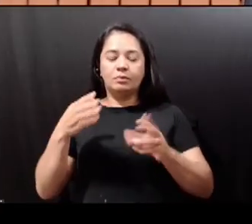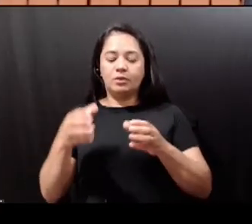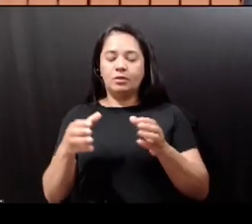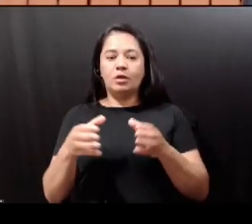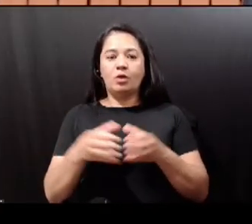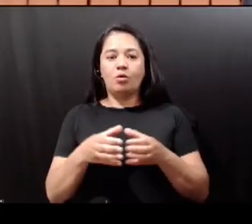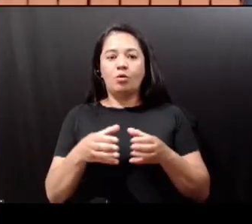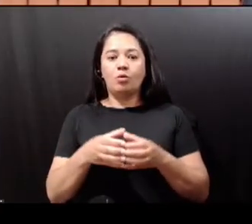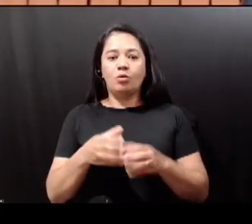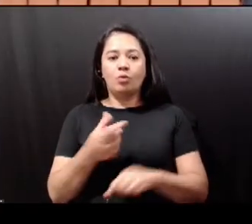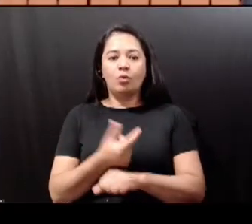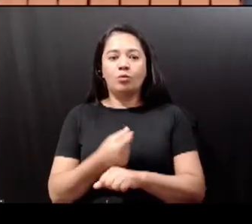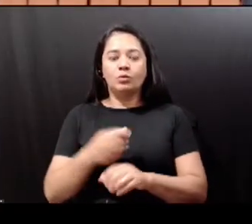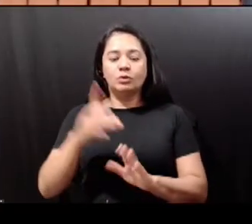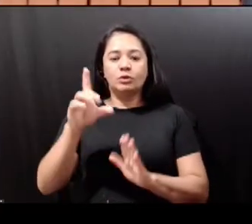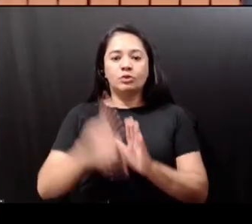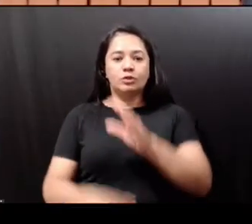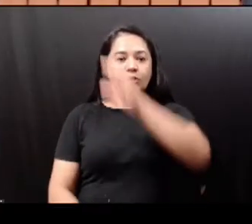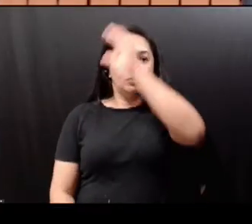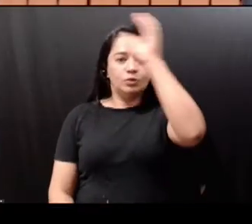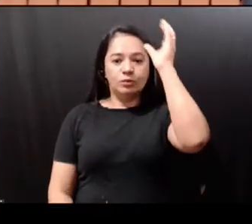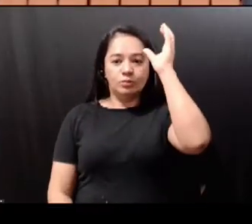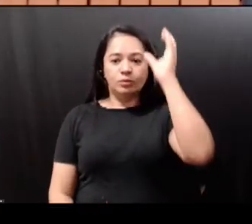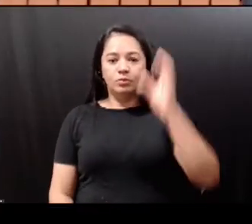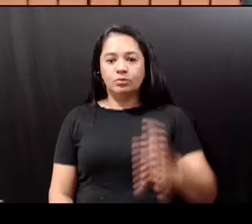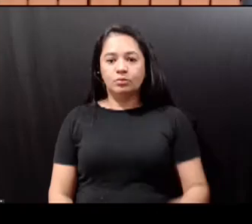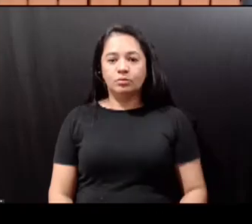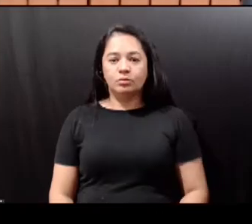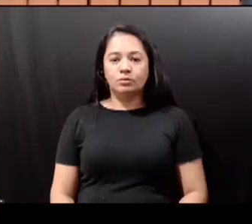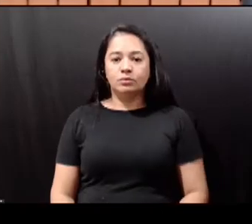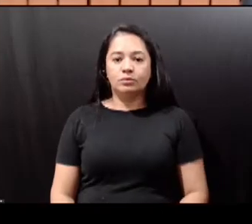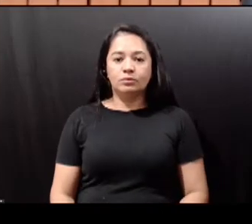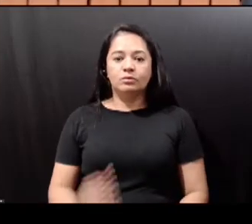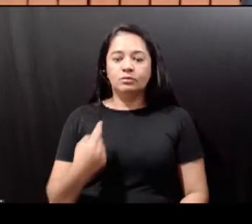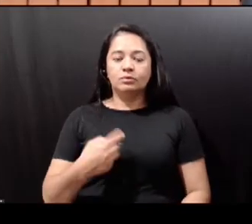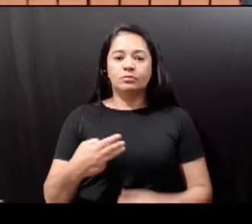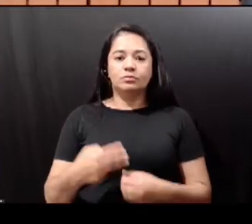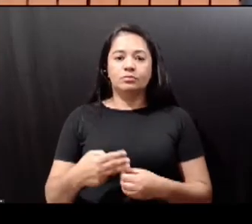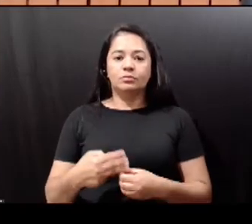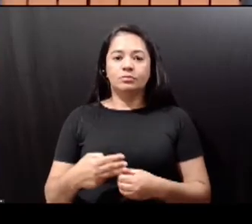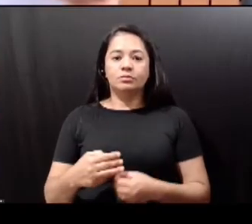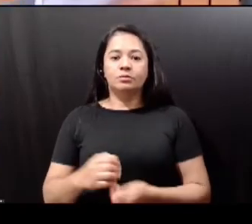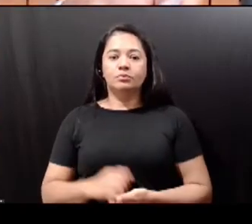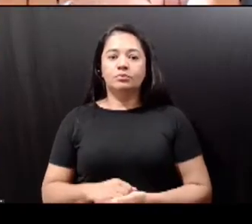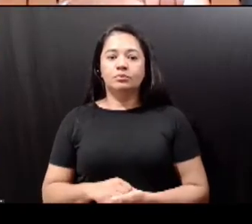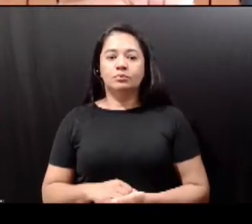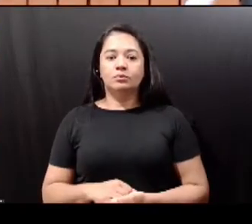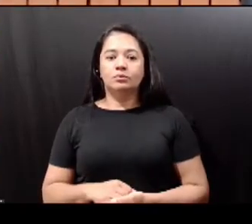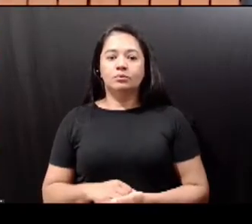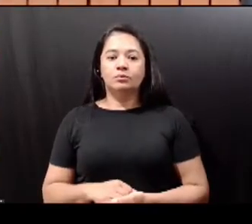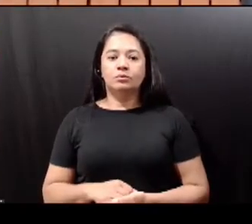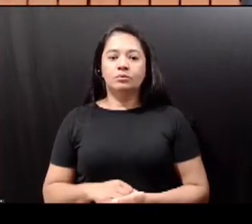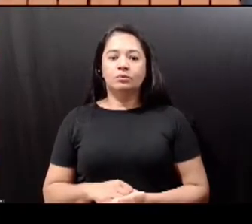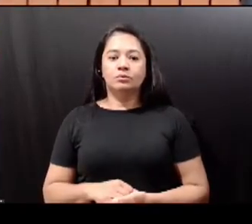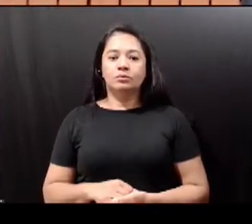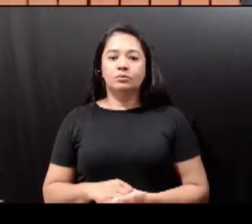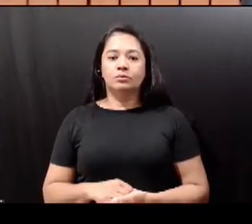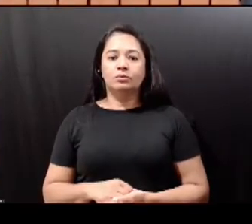do Consumidor em relação ao nosso município. E o segundo item, vereadores,